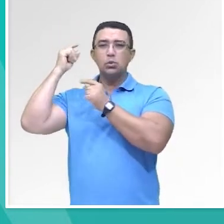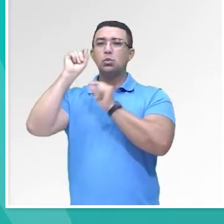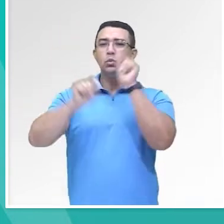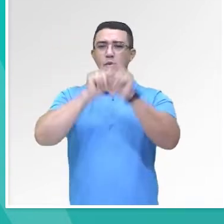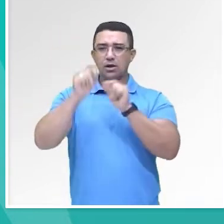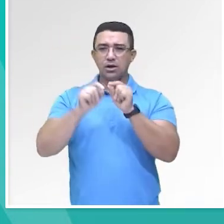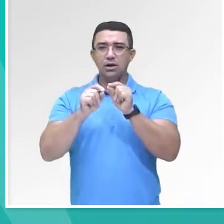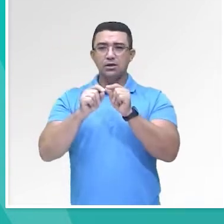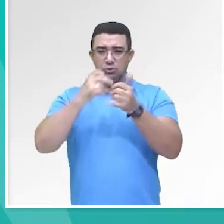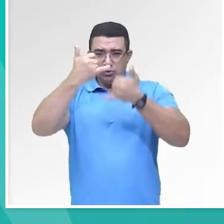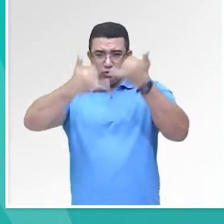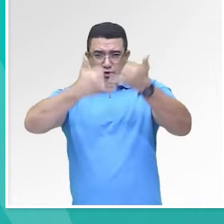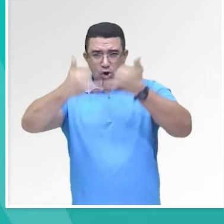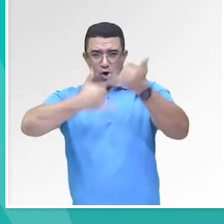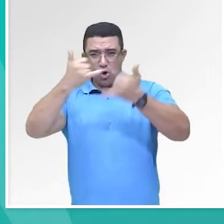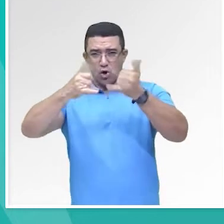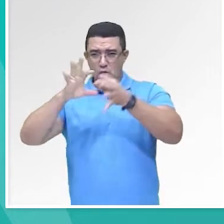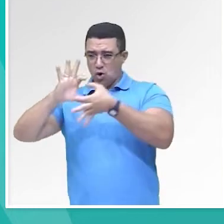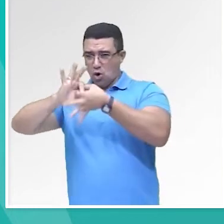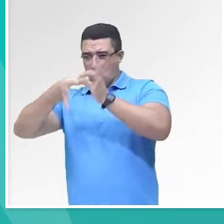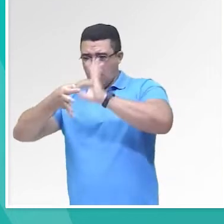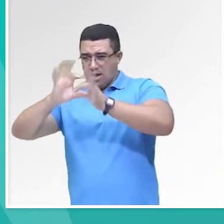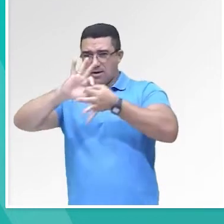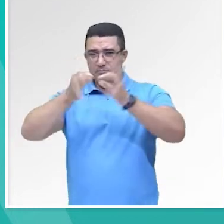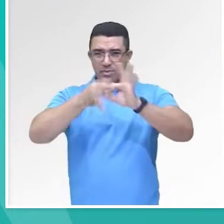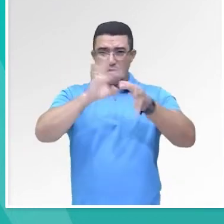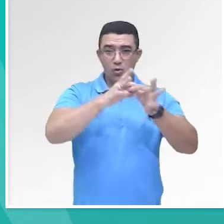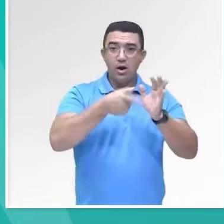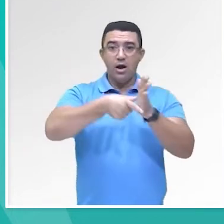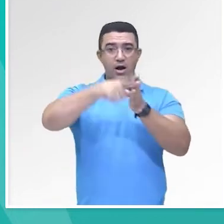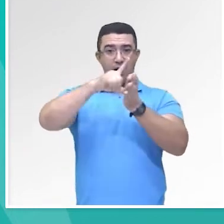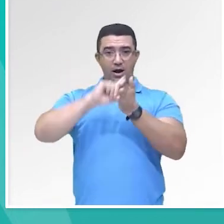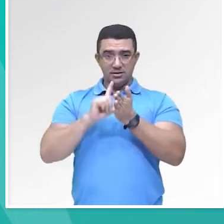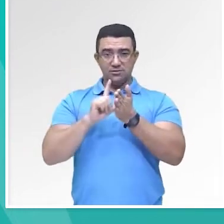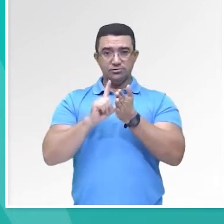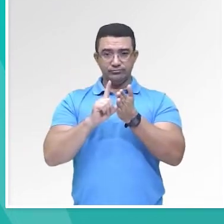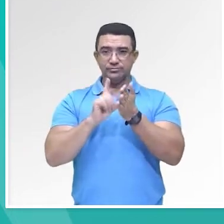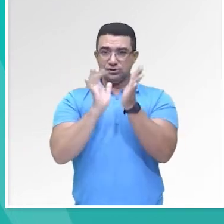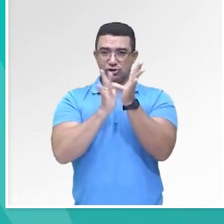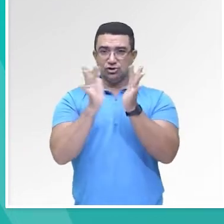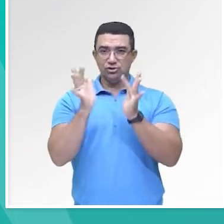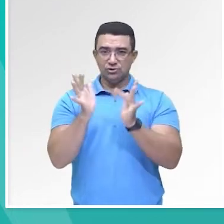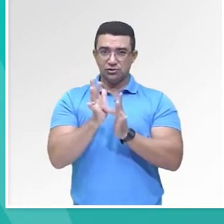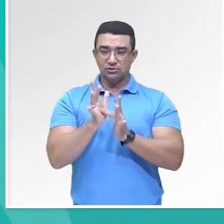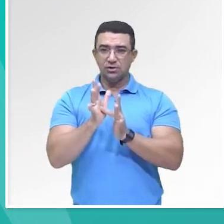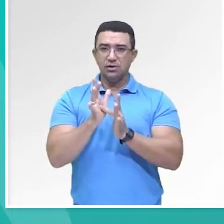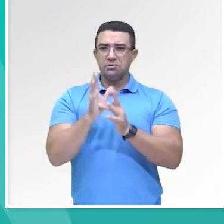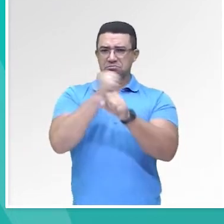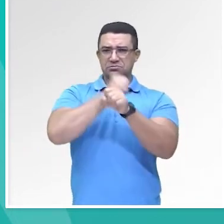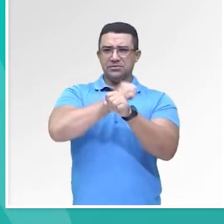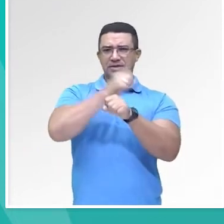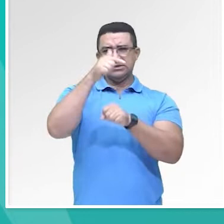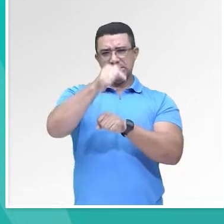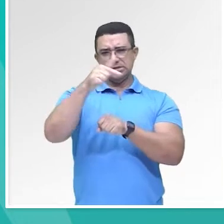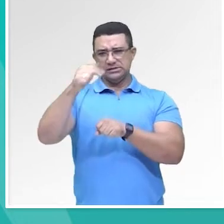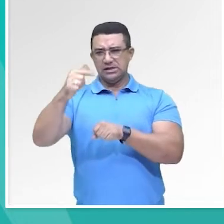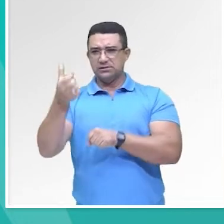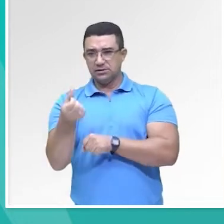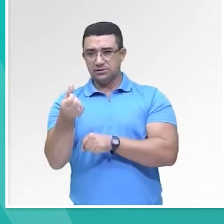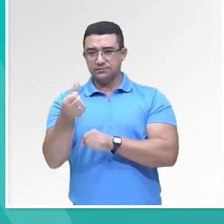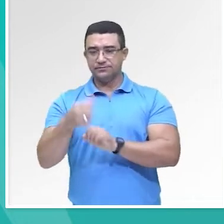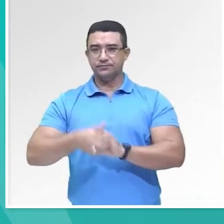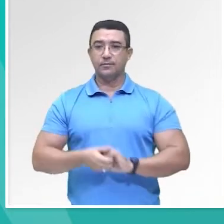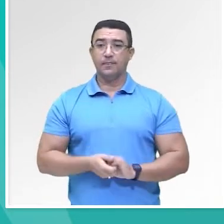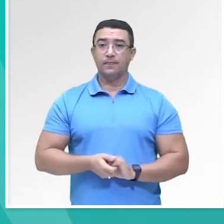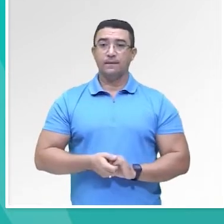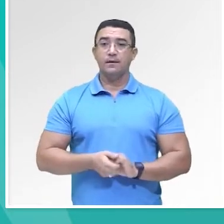era antiga, 776 a.C. E aí eu pergunto a vocês, o que é